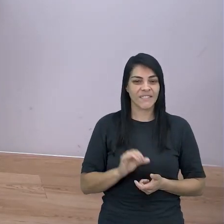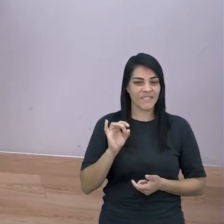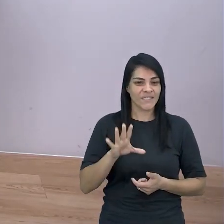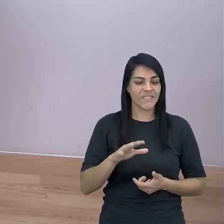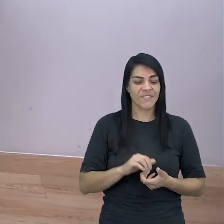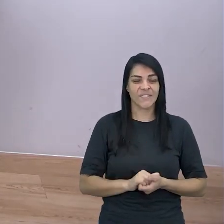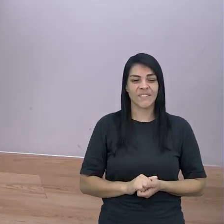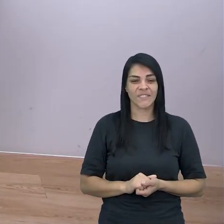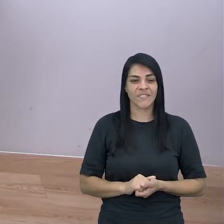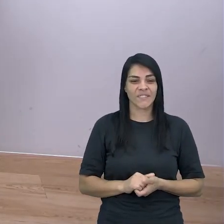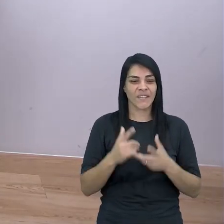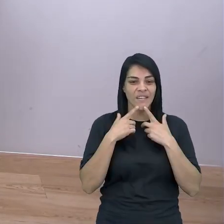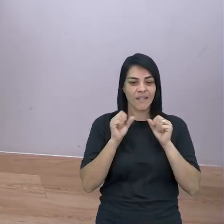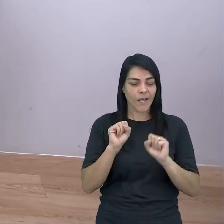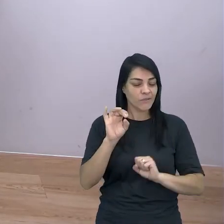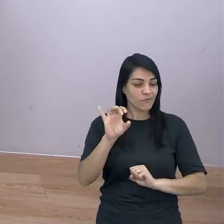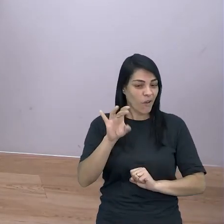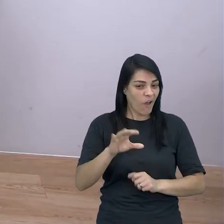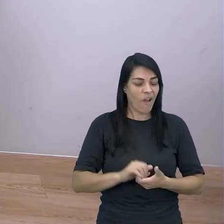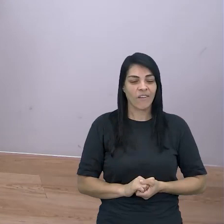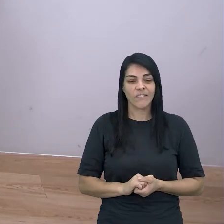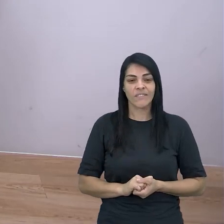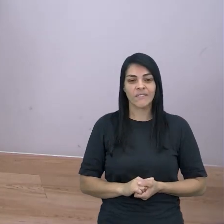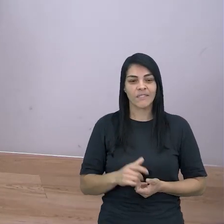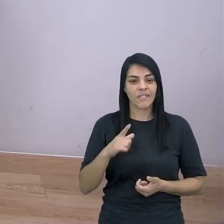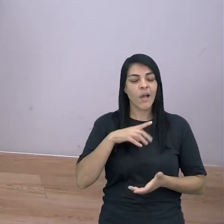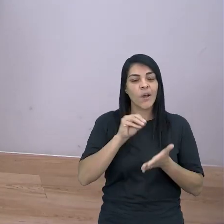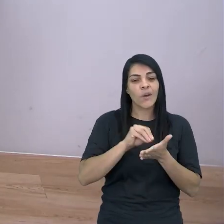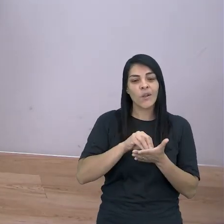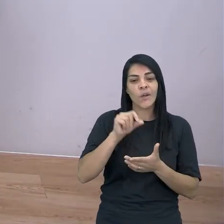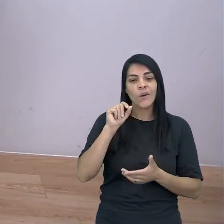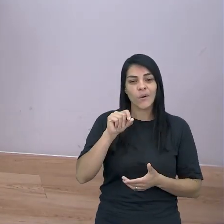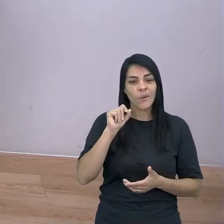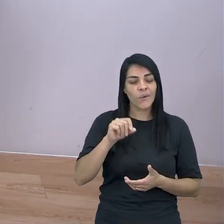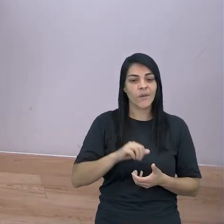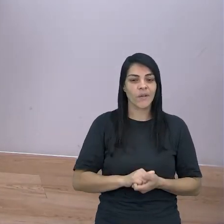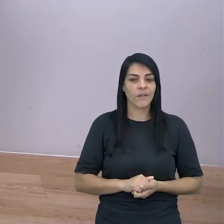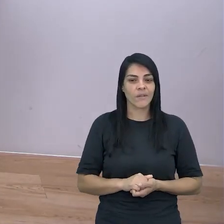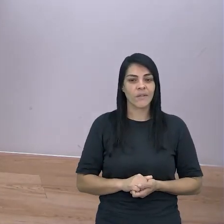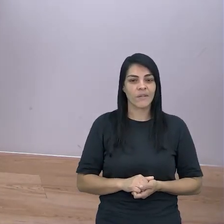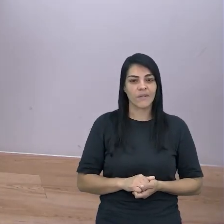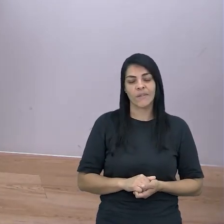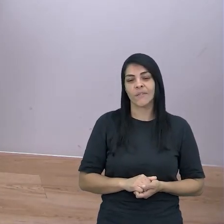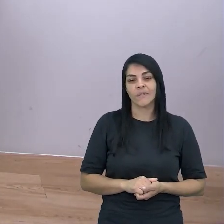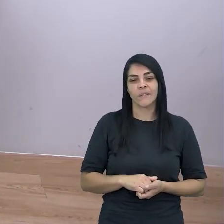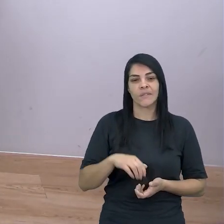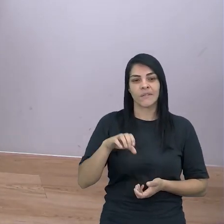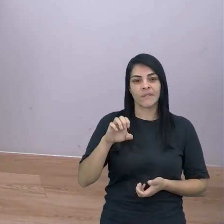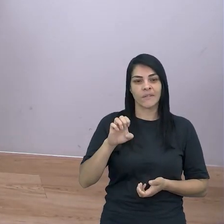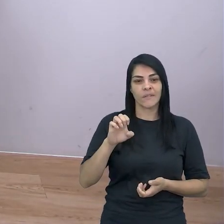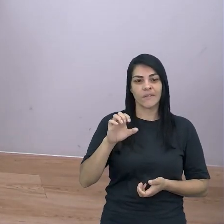linguagens. Então, tinham colocado o Efapson, né? O pessoal tinha gostado, então...